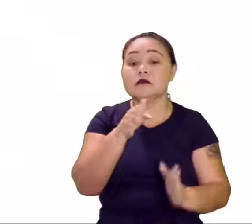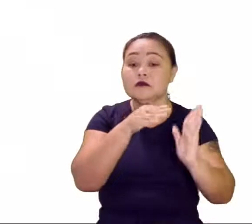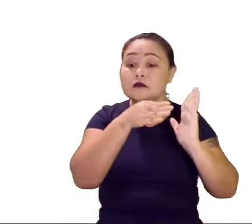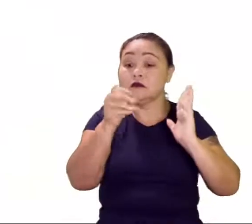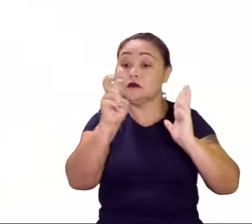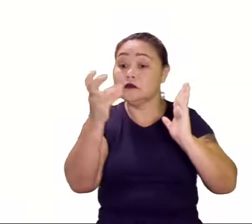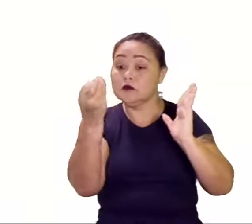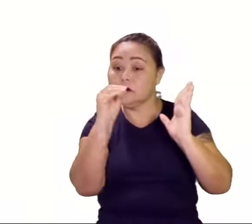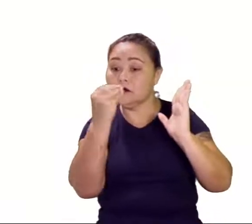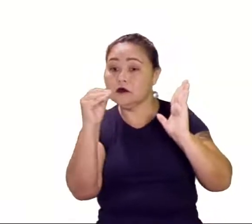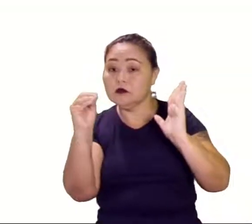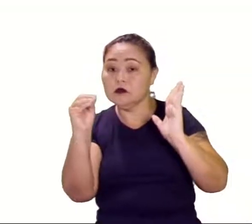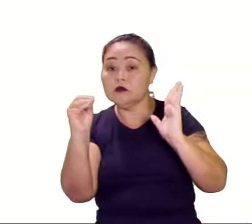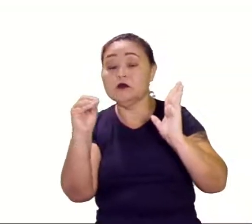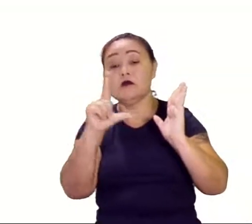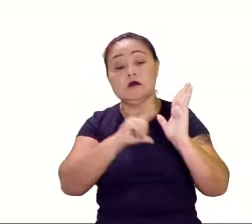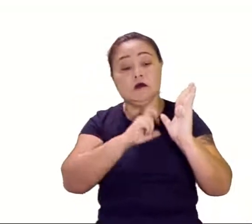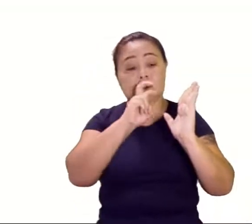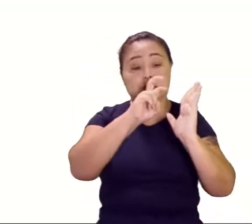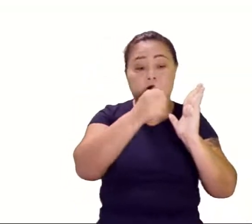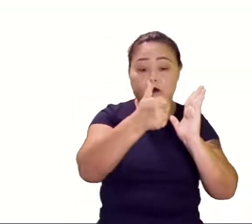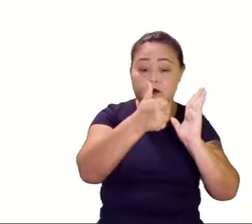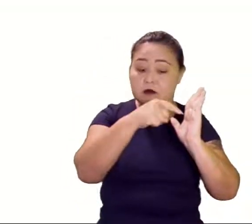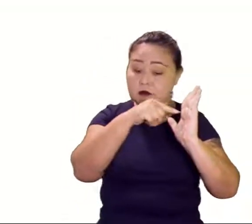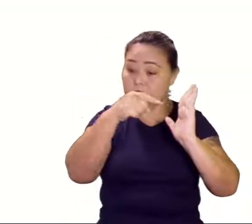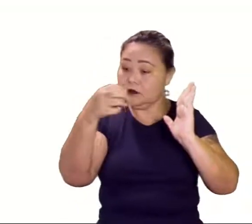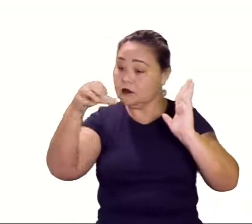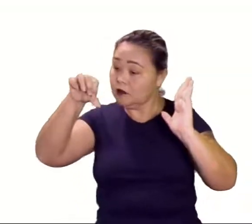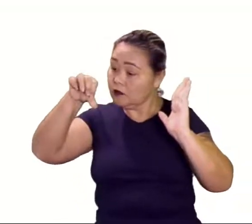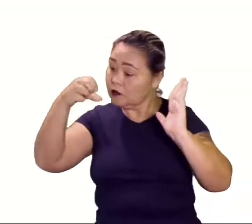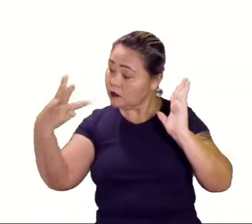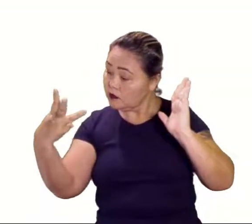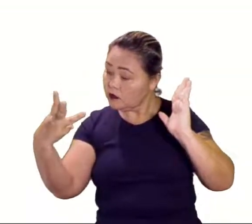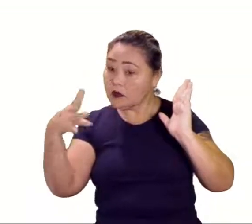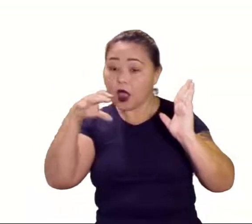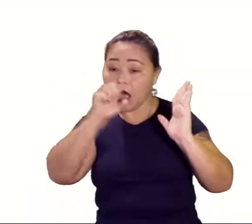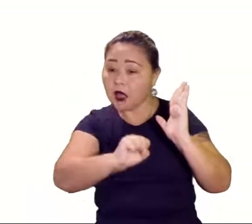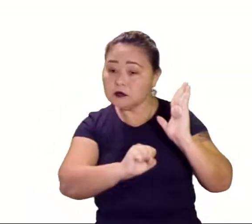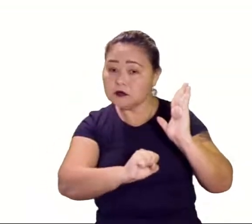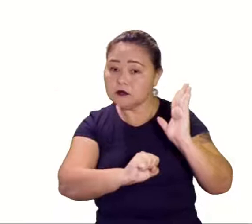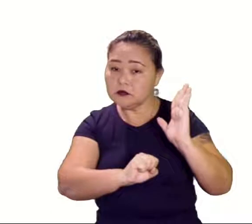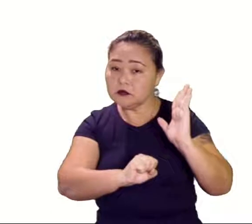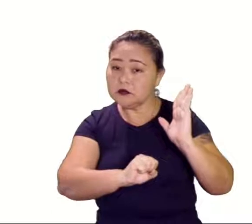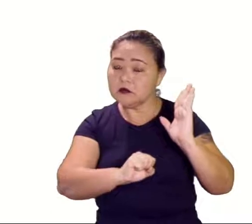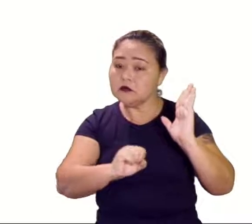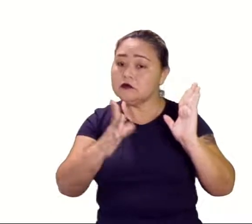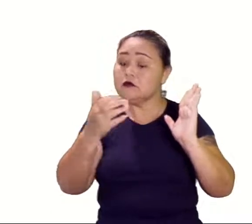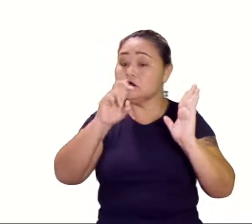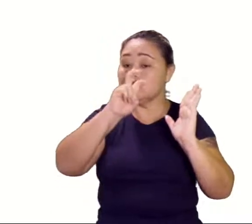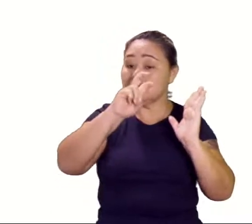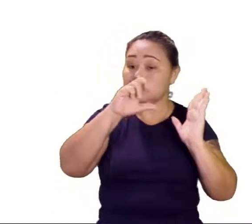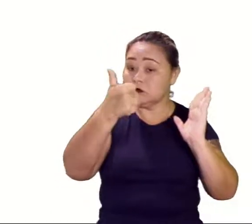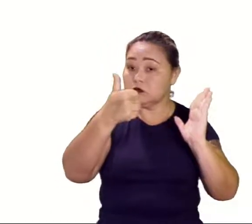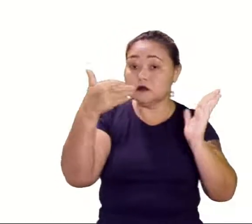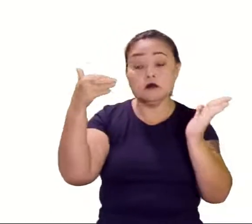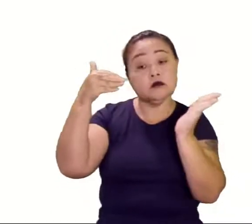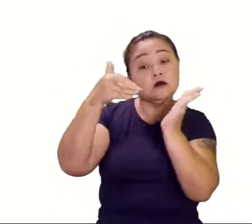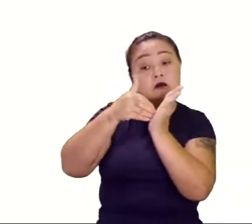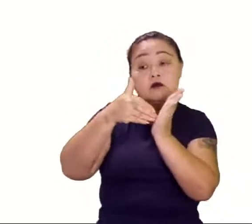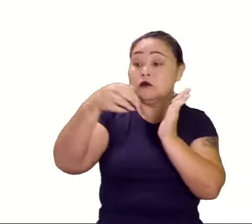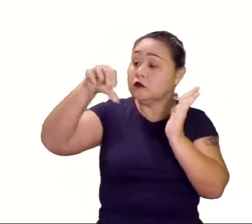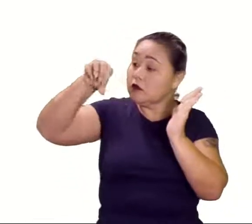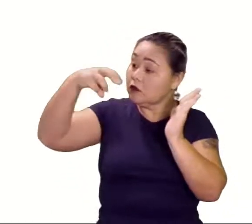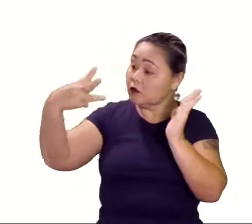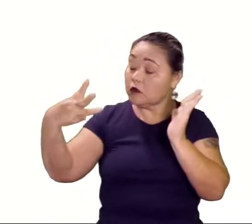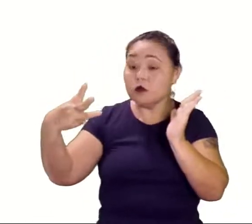Interpolar 5 meios aritméticos entre 51 e 93. Rapidinho. Ele quer que a gente saia do 51, chegue no